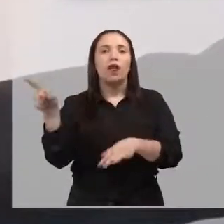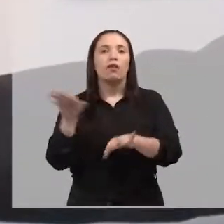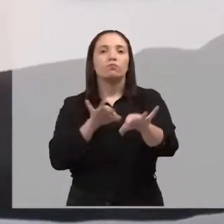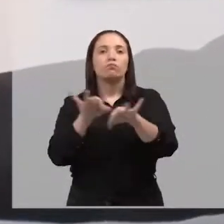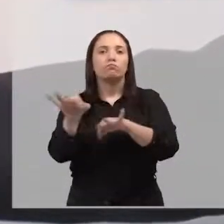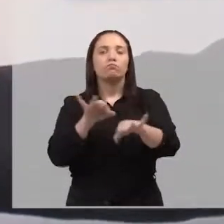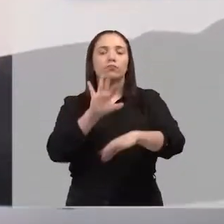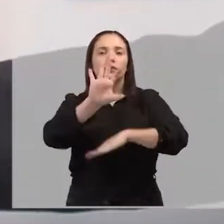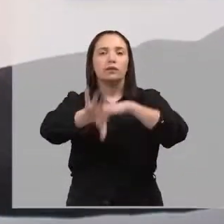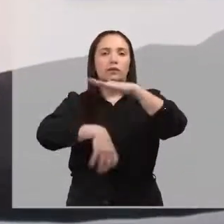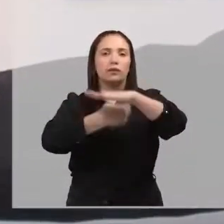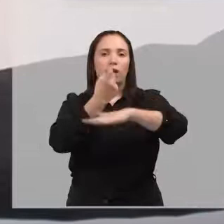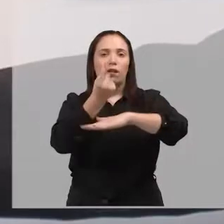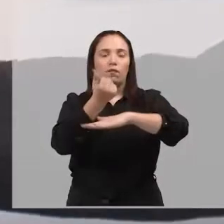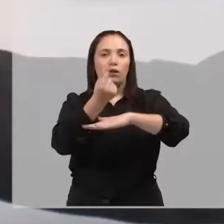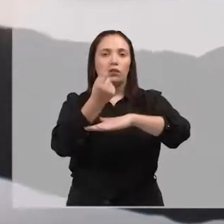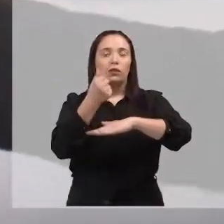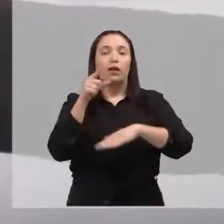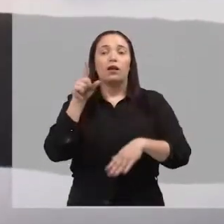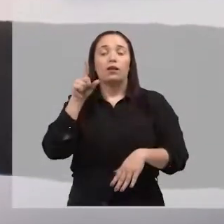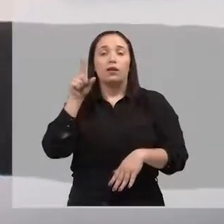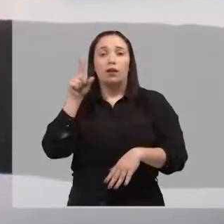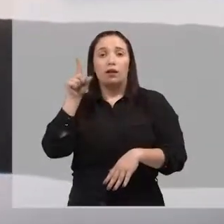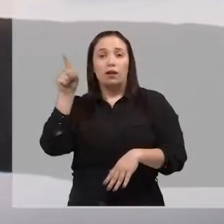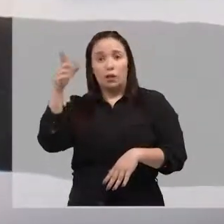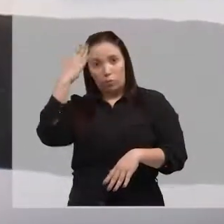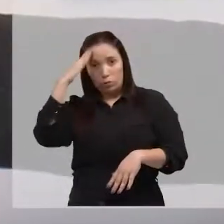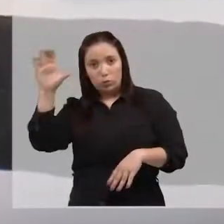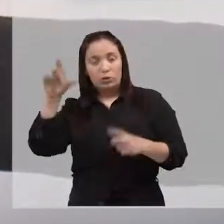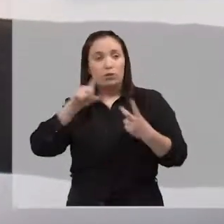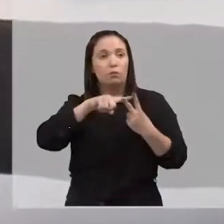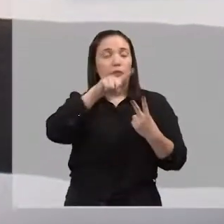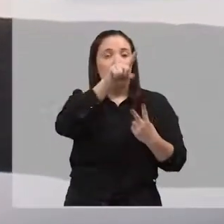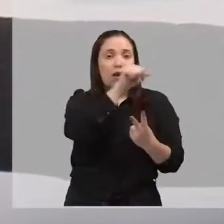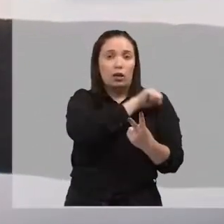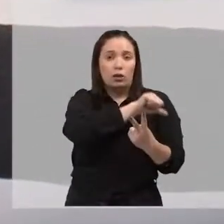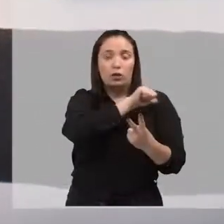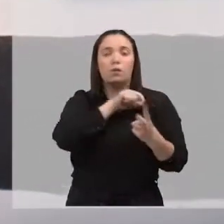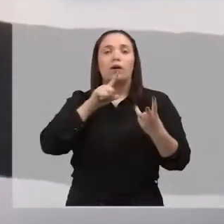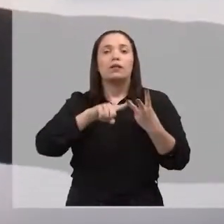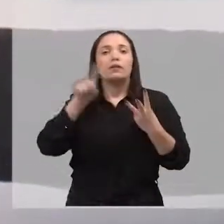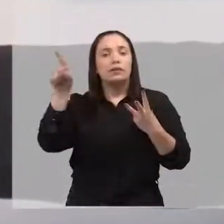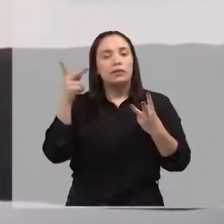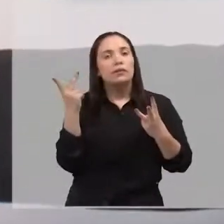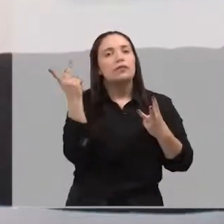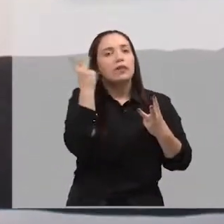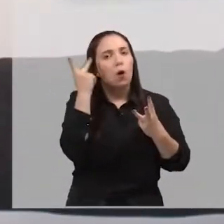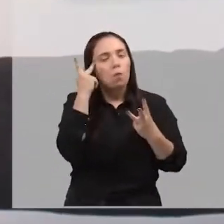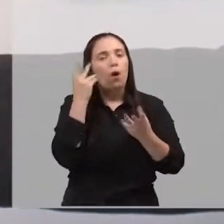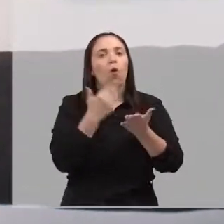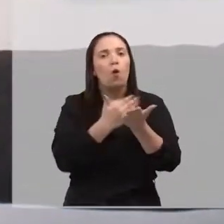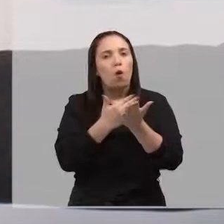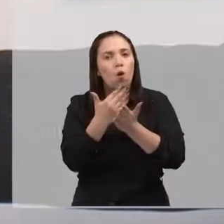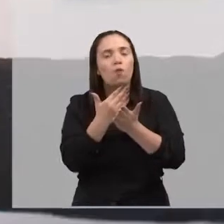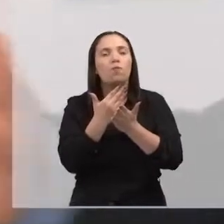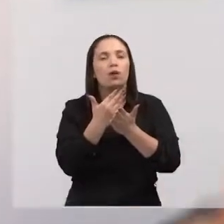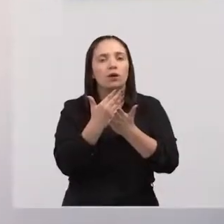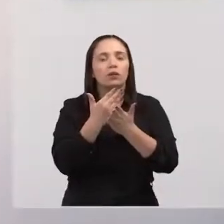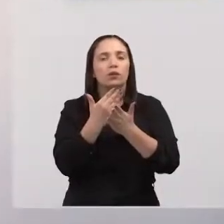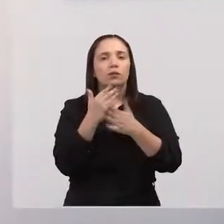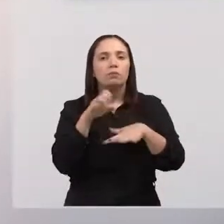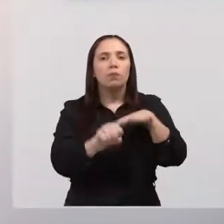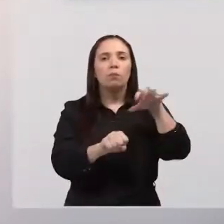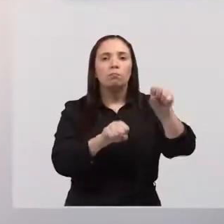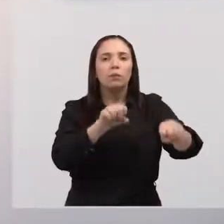muito eficaz no Rio de Janeiro e já também e lá em São Paulo também já começa a apresentar os resultados. Então o que